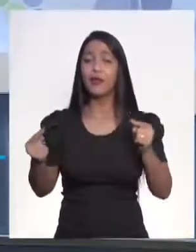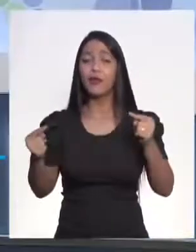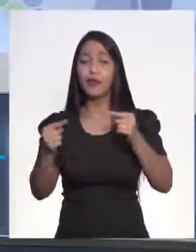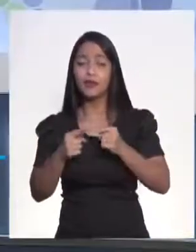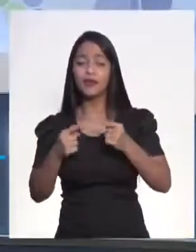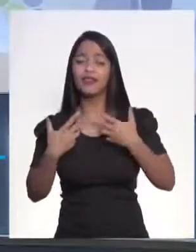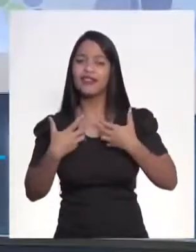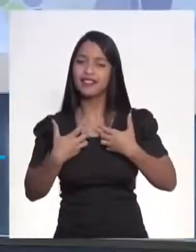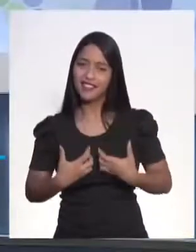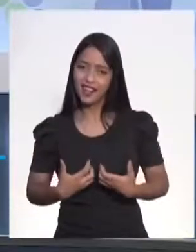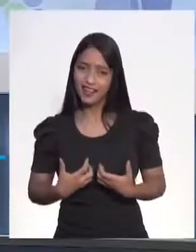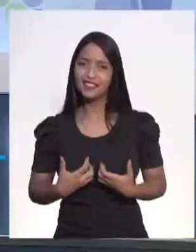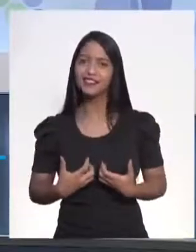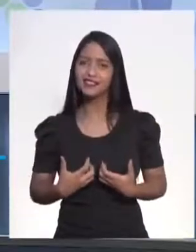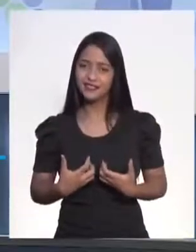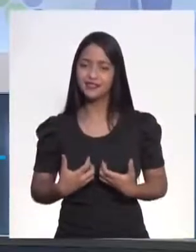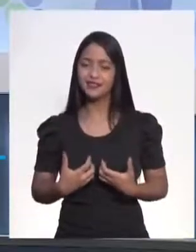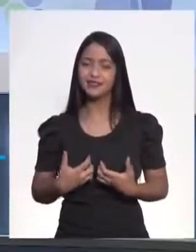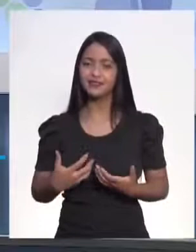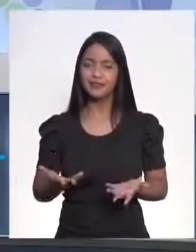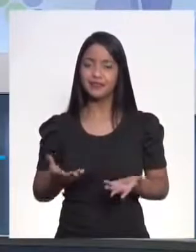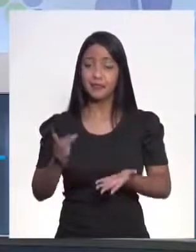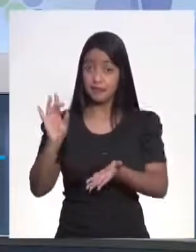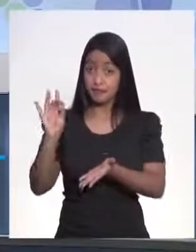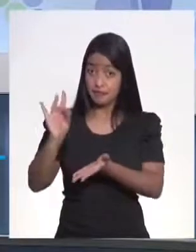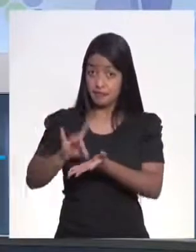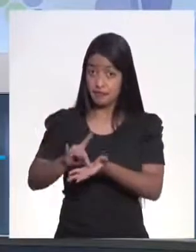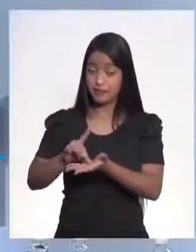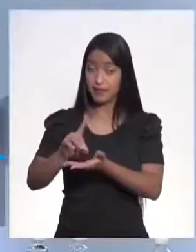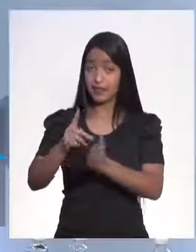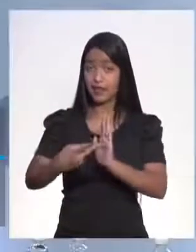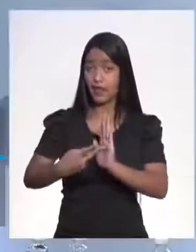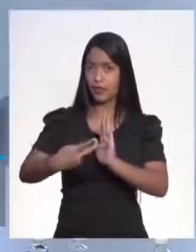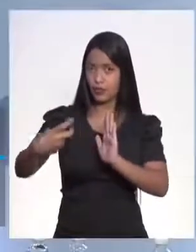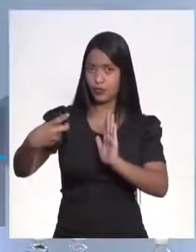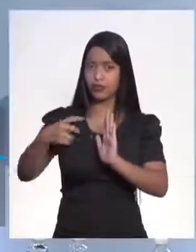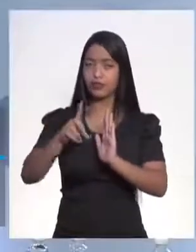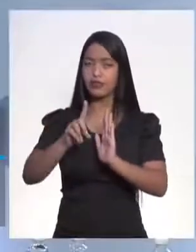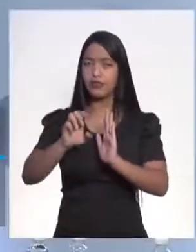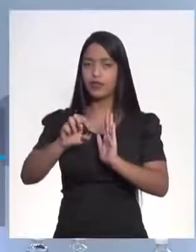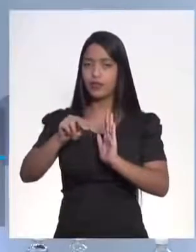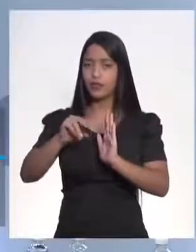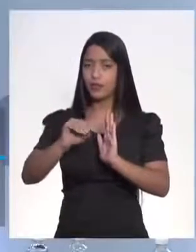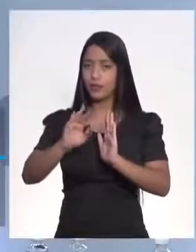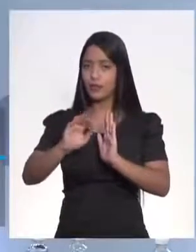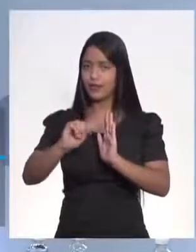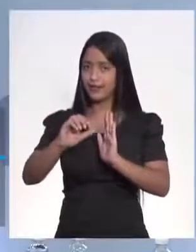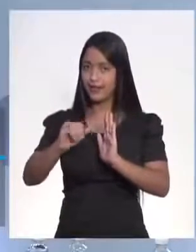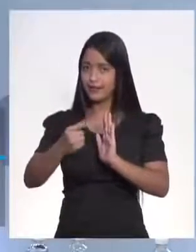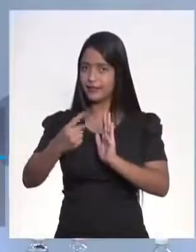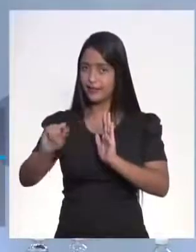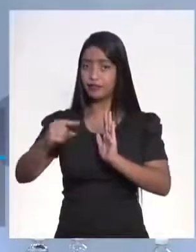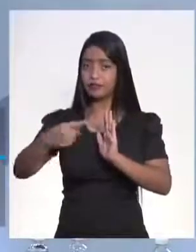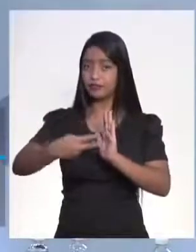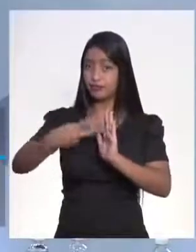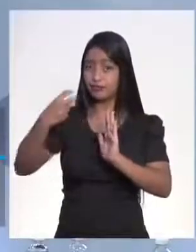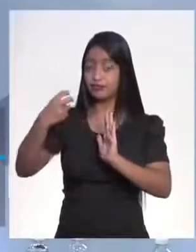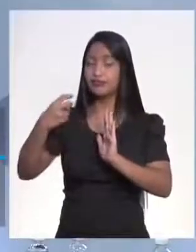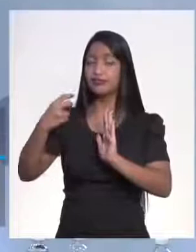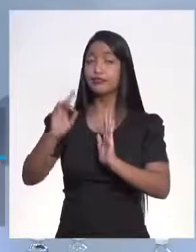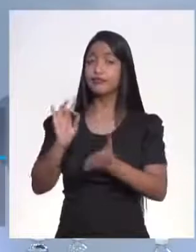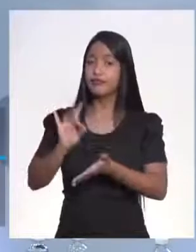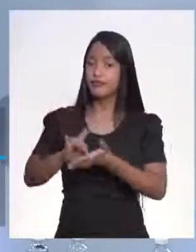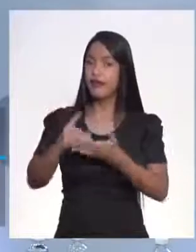cansado na verdade no sentido literal que é a votação mas quando a gente fala tô morto sentido figurado E aí tem uma